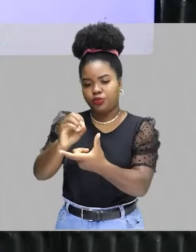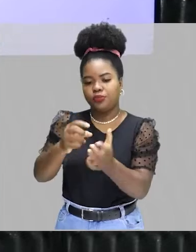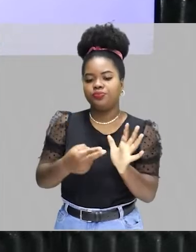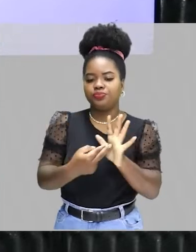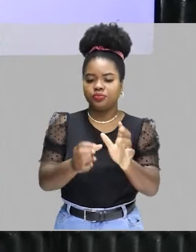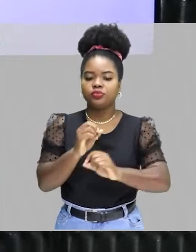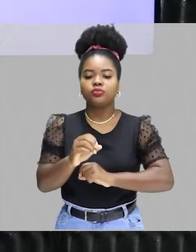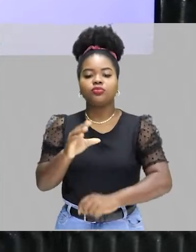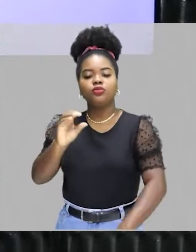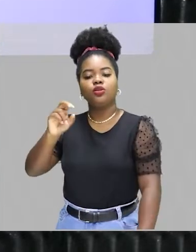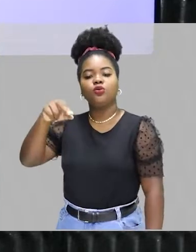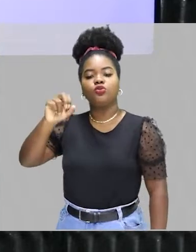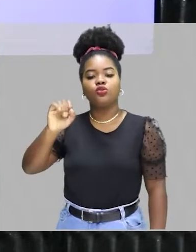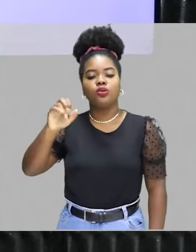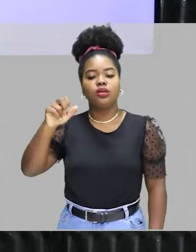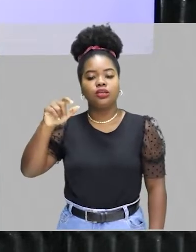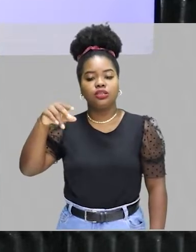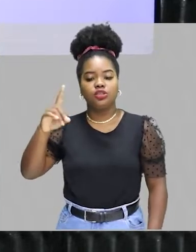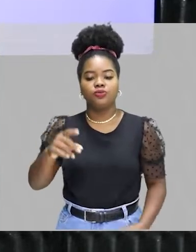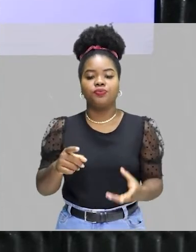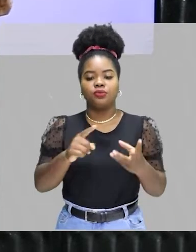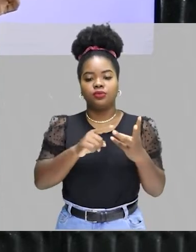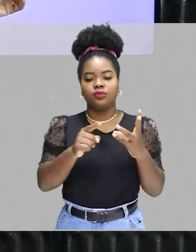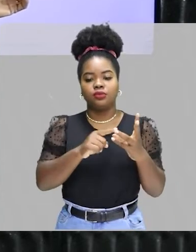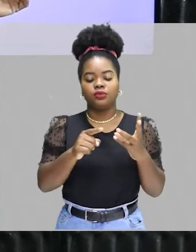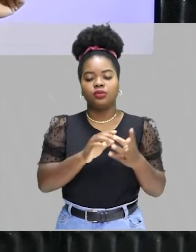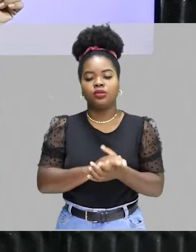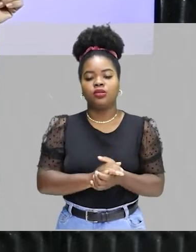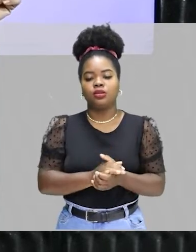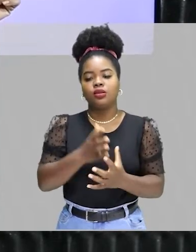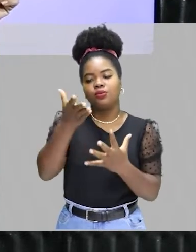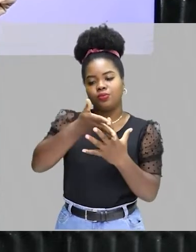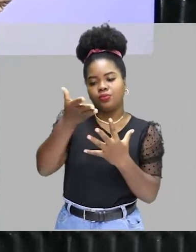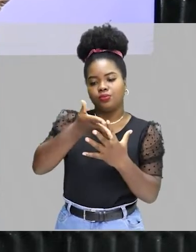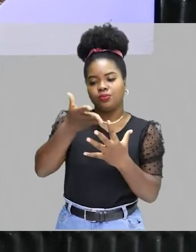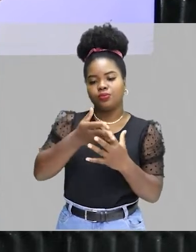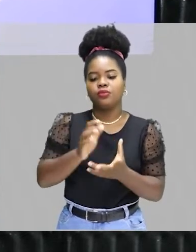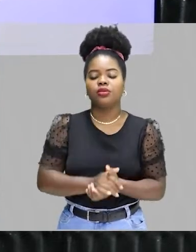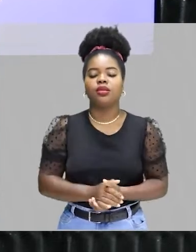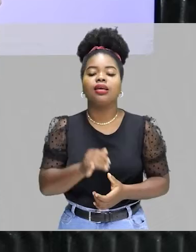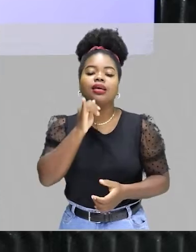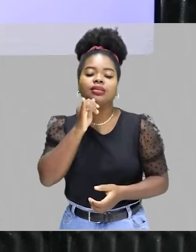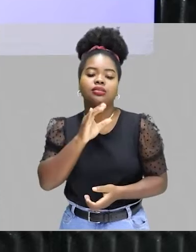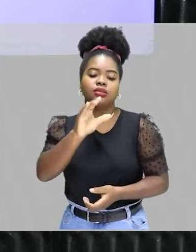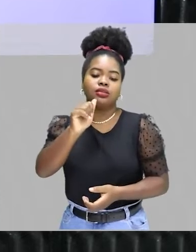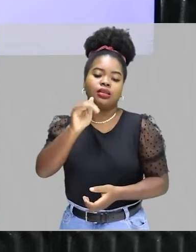por uma consoante. Por exemplo, café,